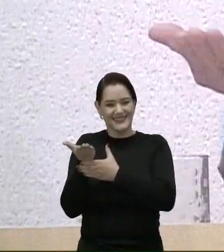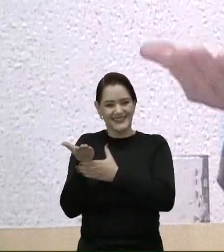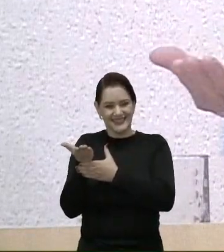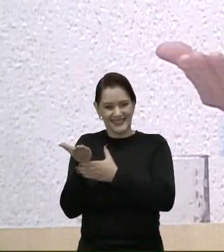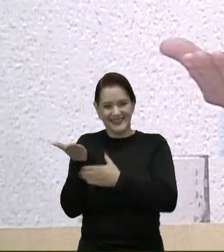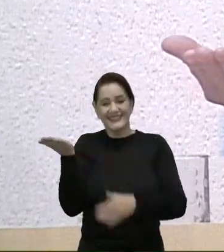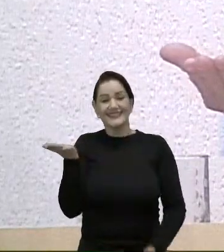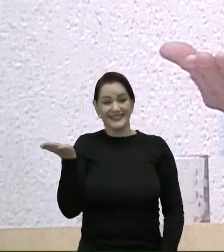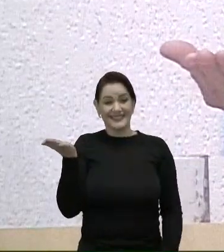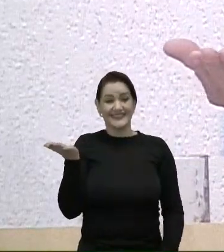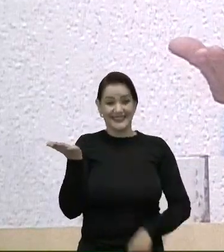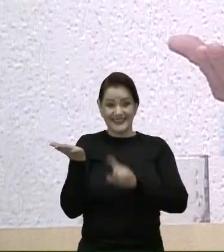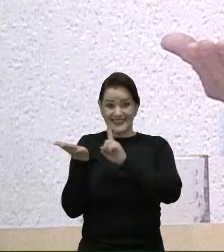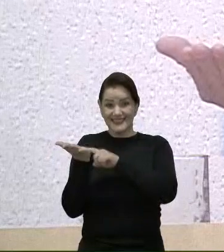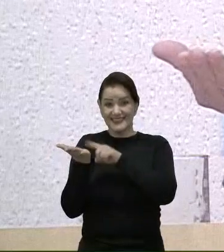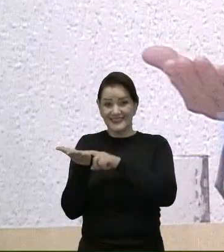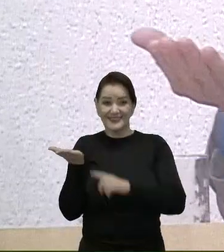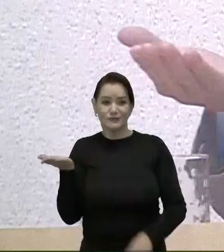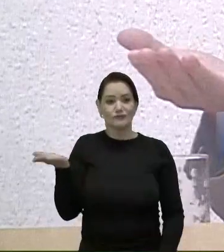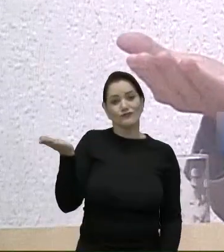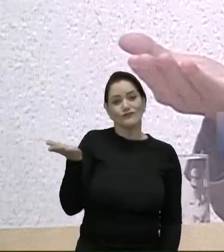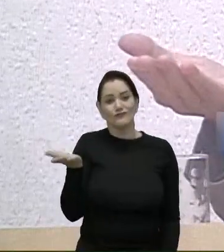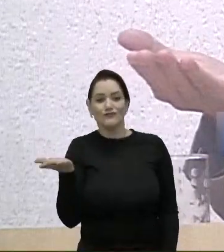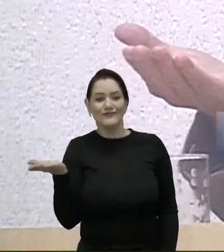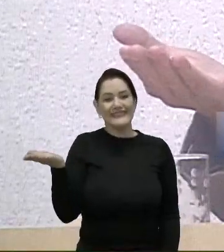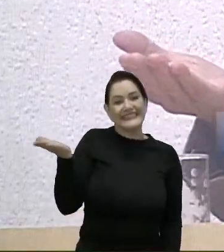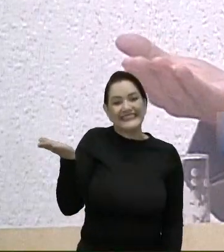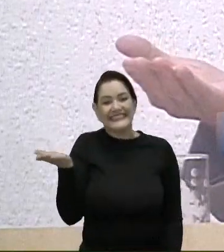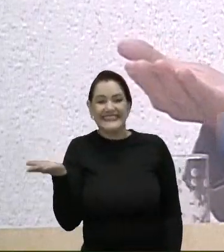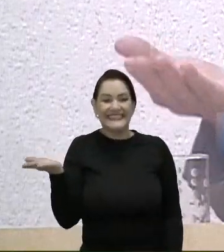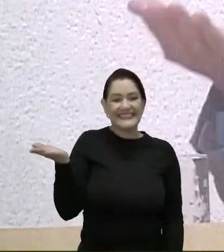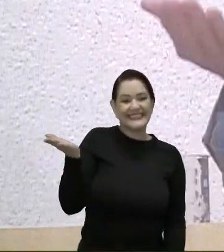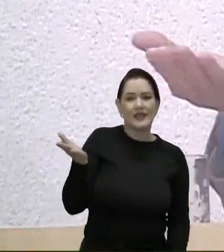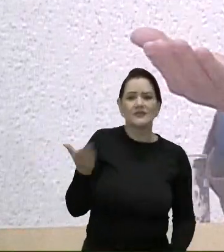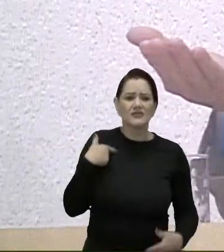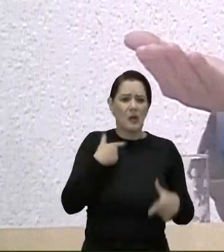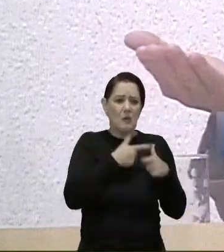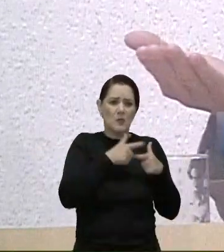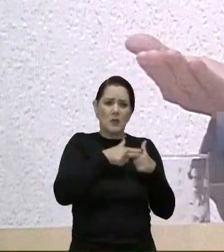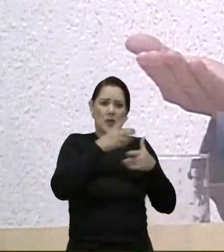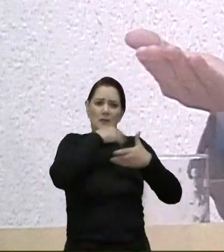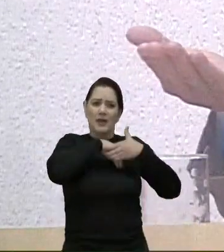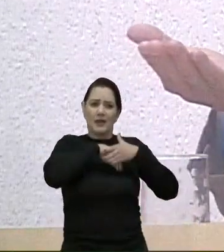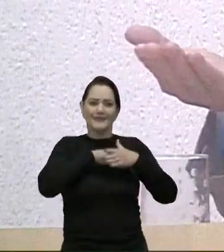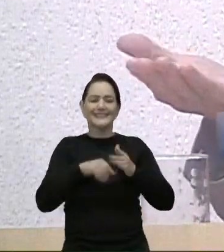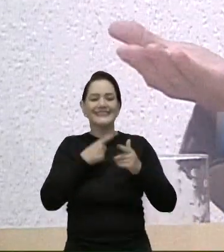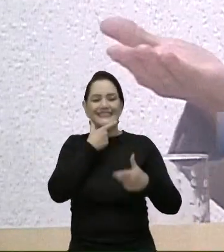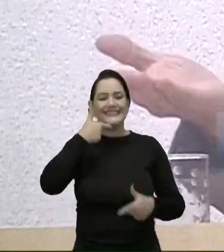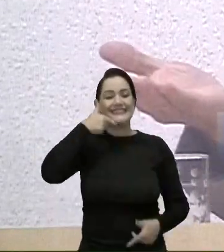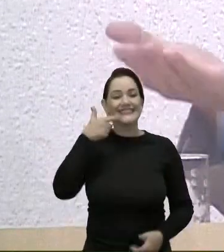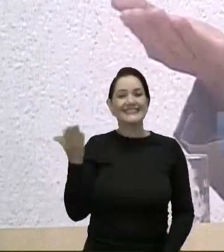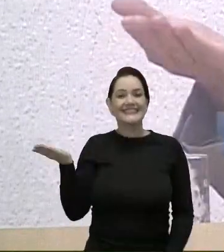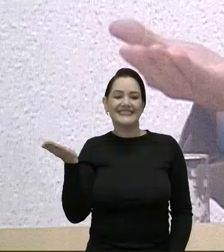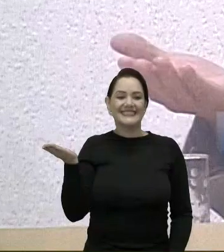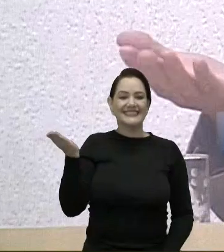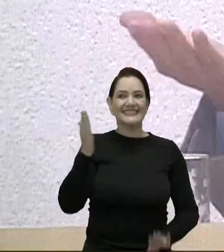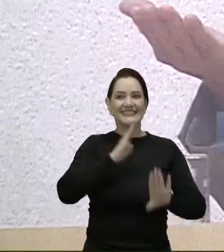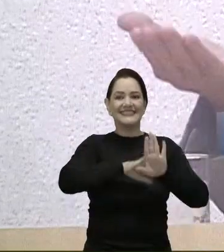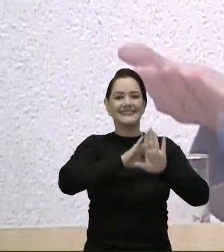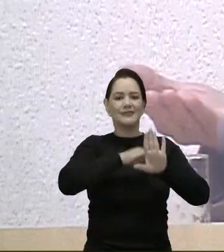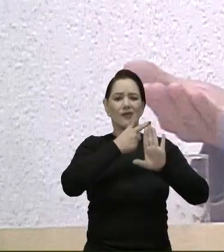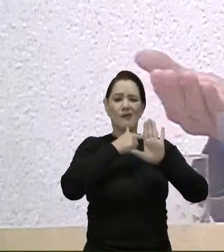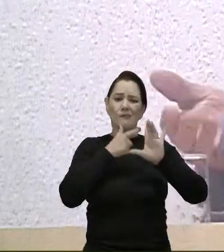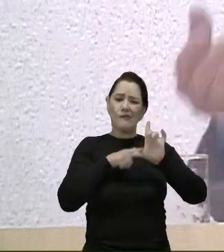A bandejinha, vocês com o pratinho ali, né? Com aquele sorrisão, às vezes com problema em casa, mas meu sorriso tá em pé, né? Tá ali atendendo da